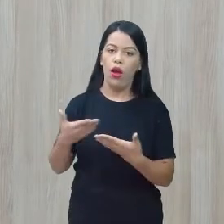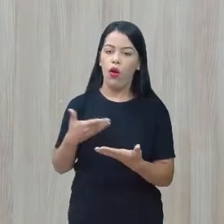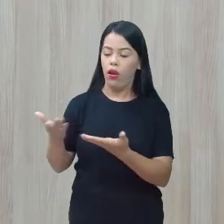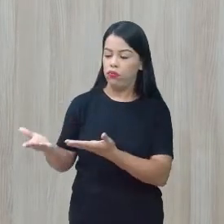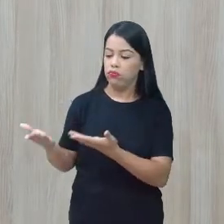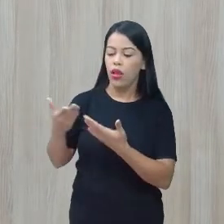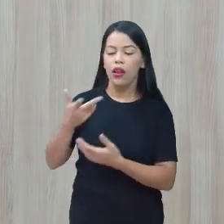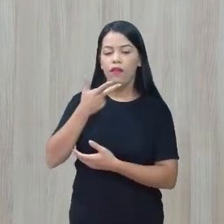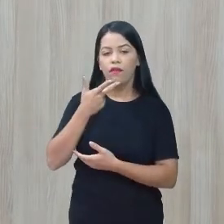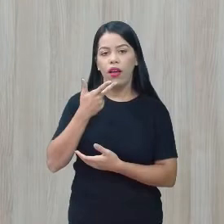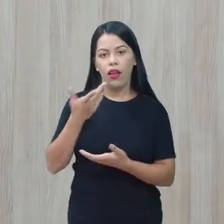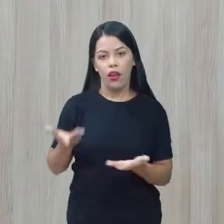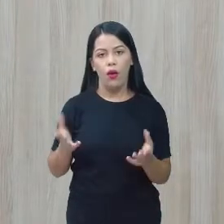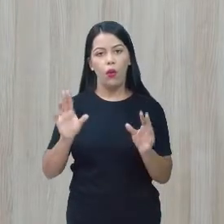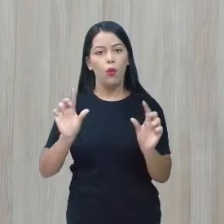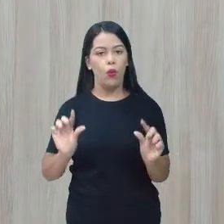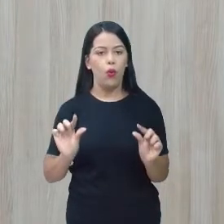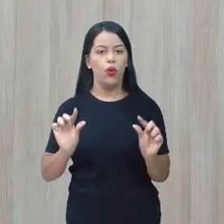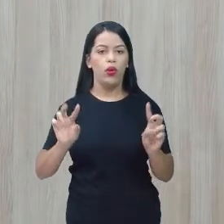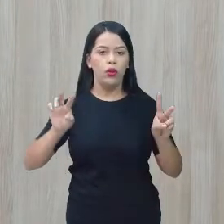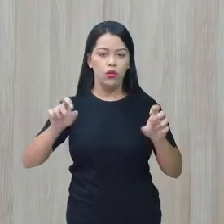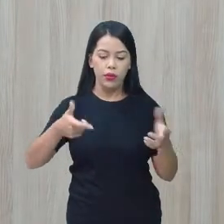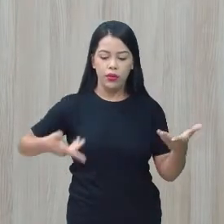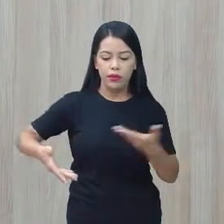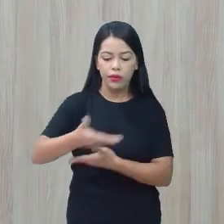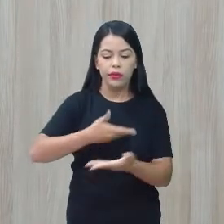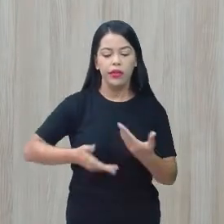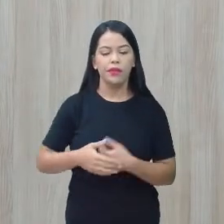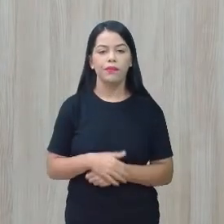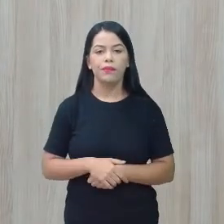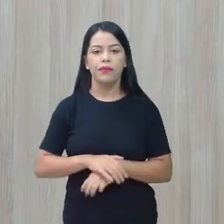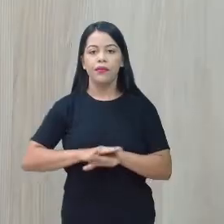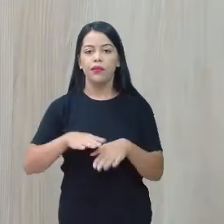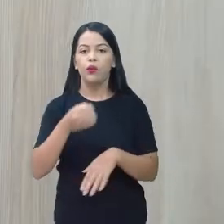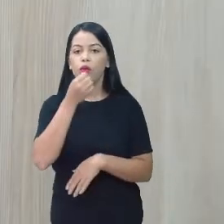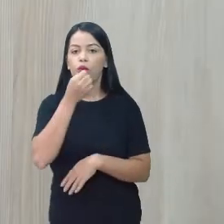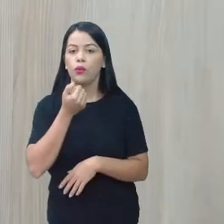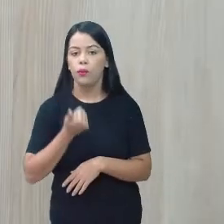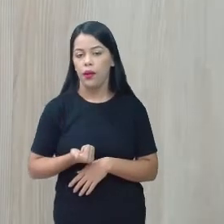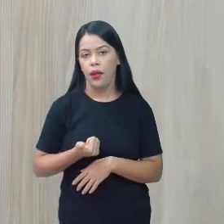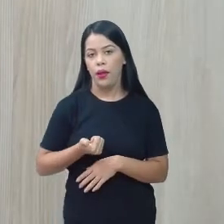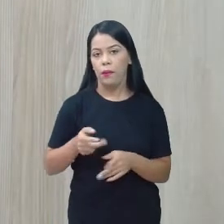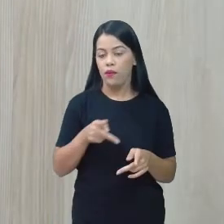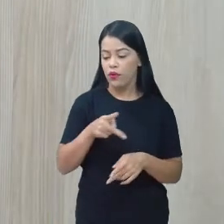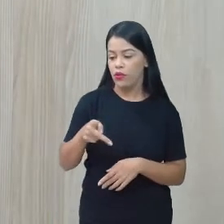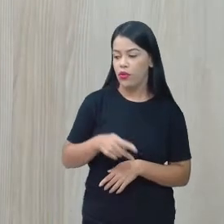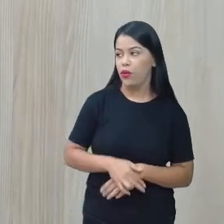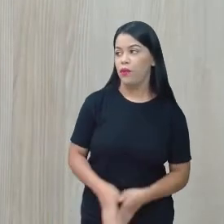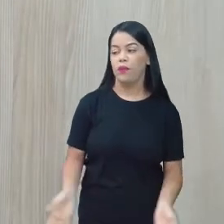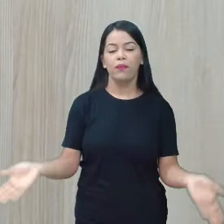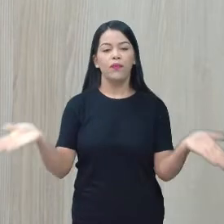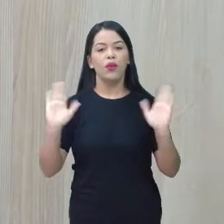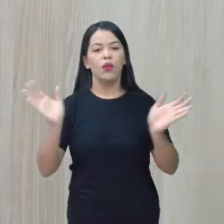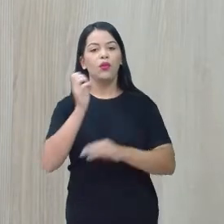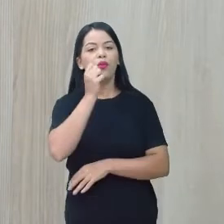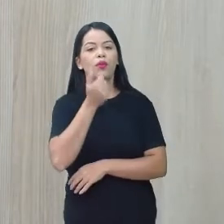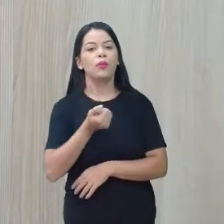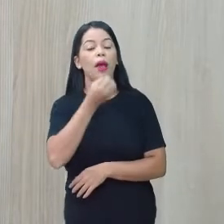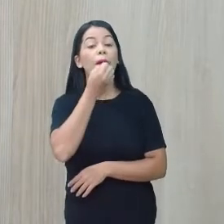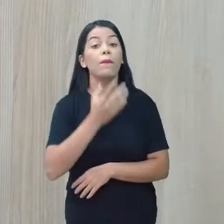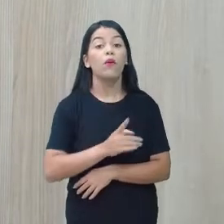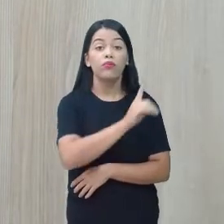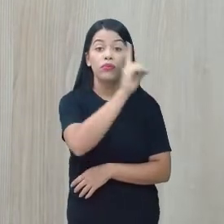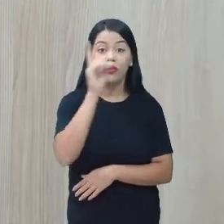as considerações iniciais e falar um pouquinho dessa interação. Tudo bom, professor? Olá, tudo bem, Briane? Bom